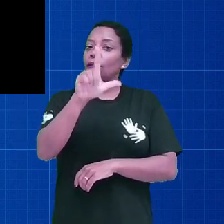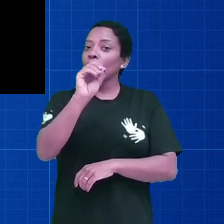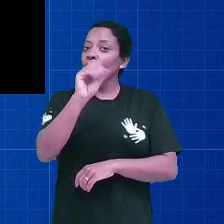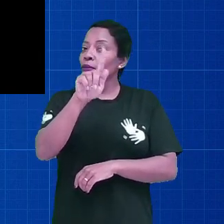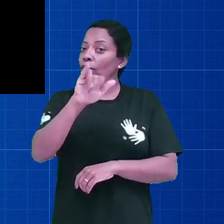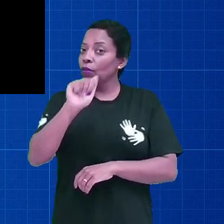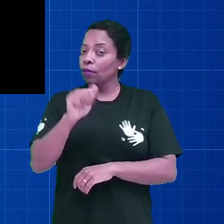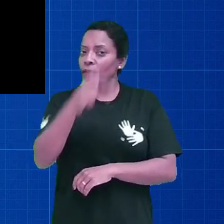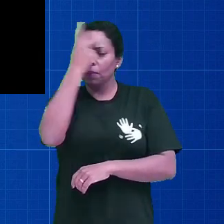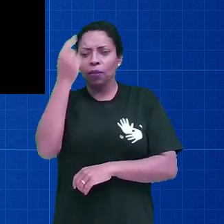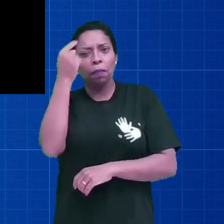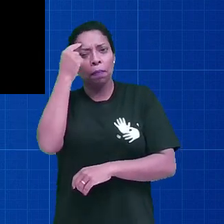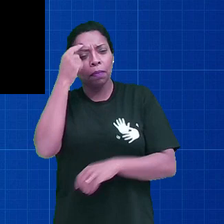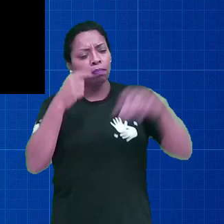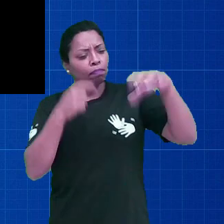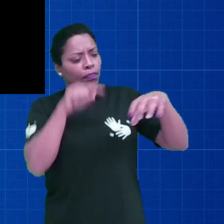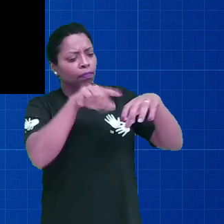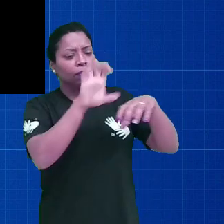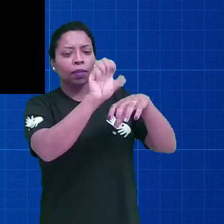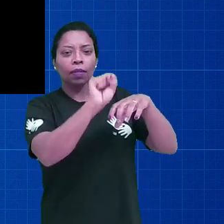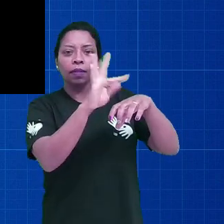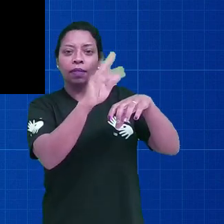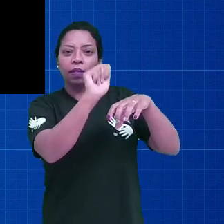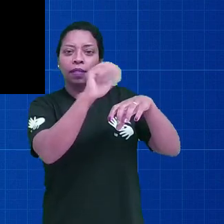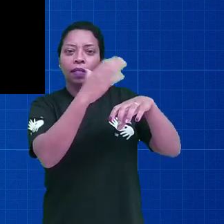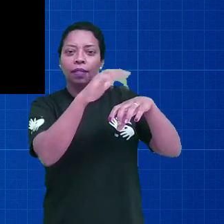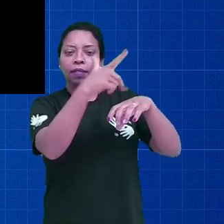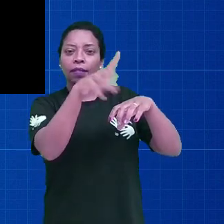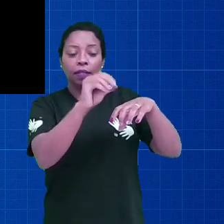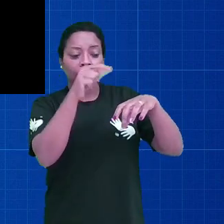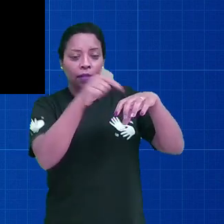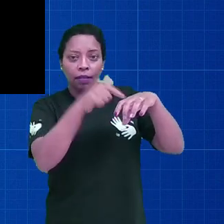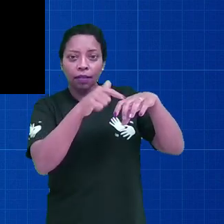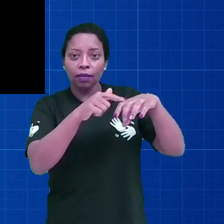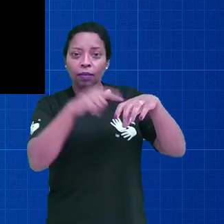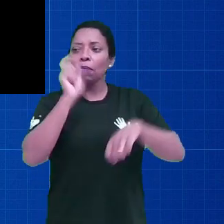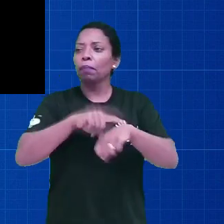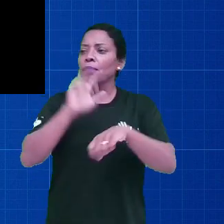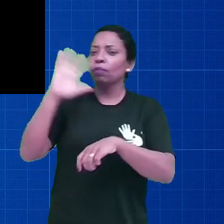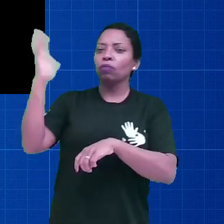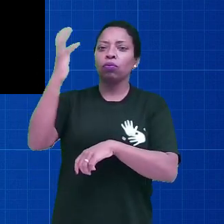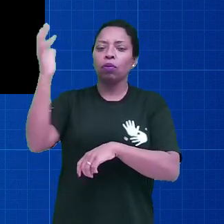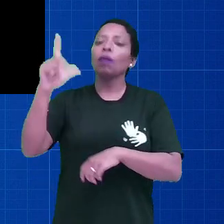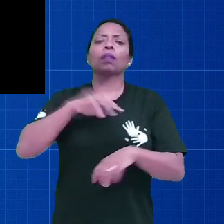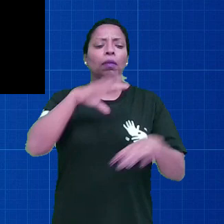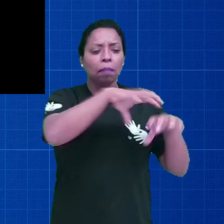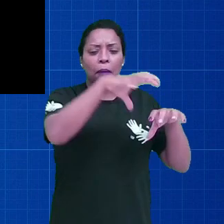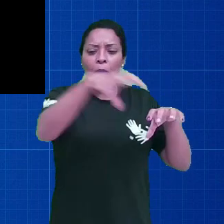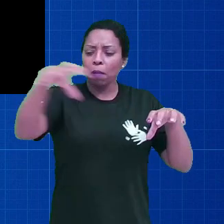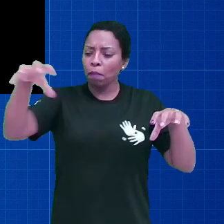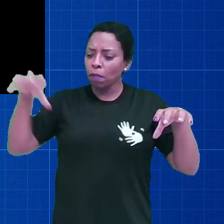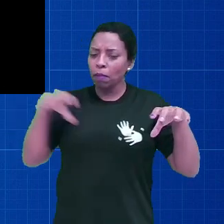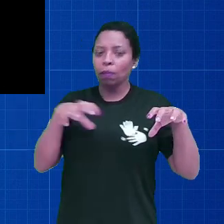meteorológica. Nós temos uma rede de estações meteorológicas pelo mundo e que elas vão determinar para a